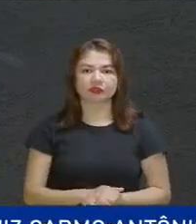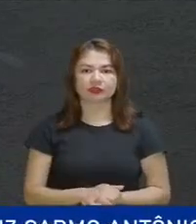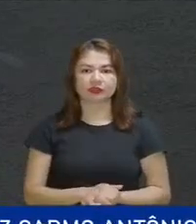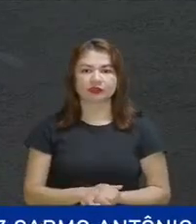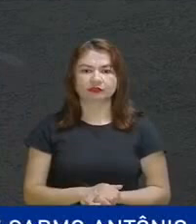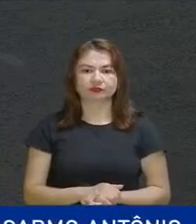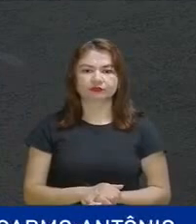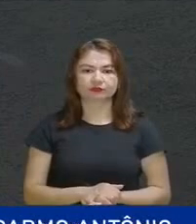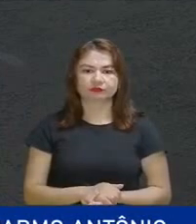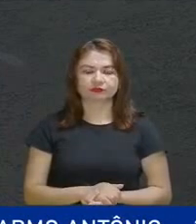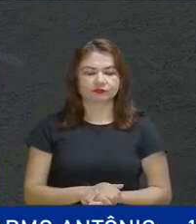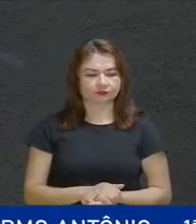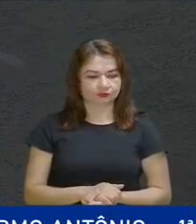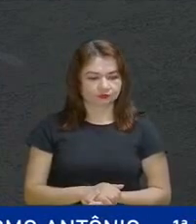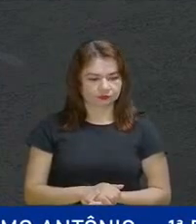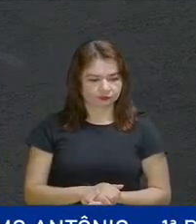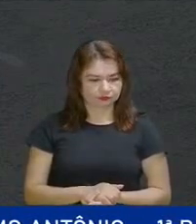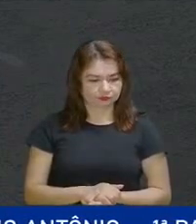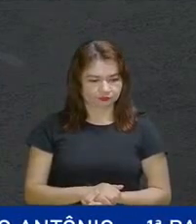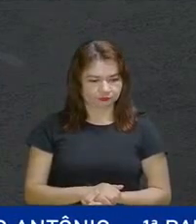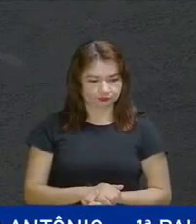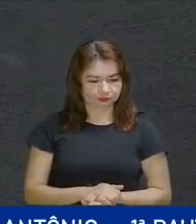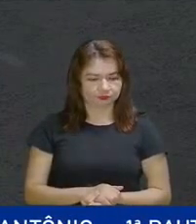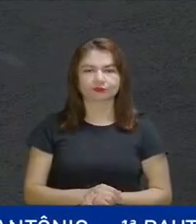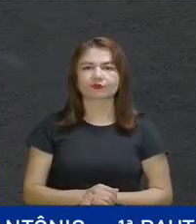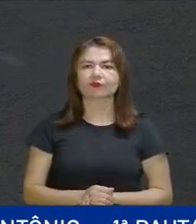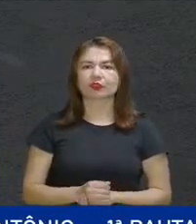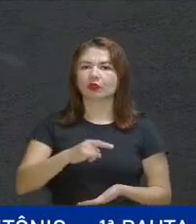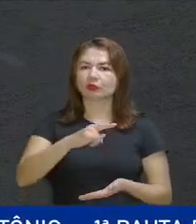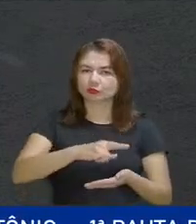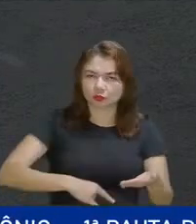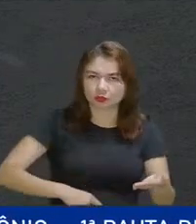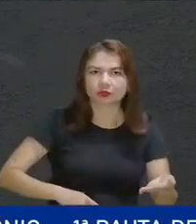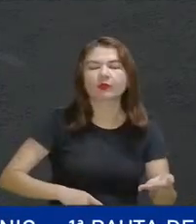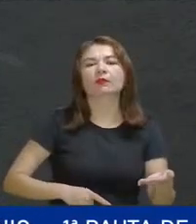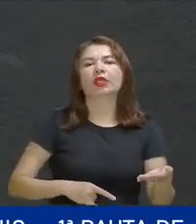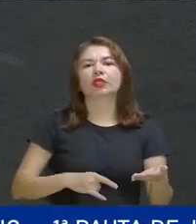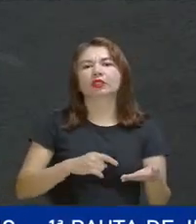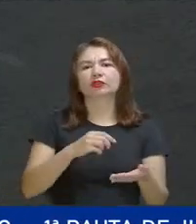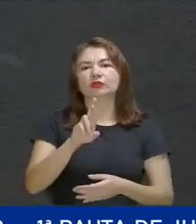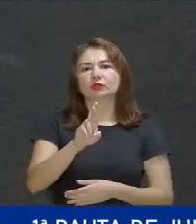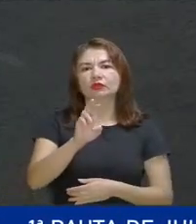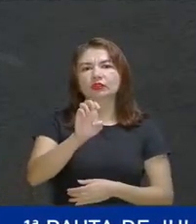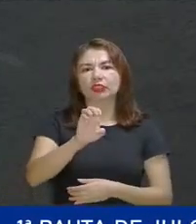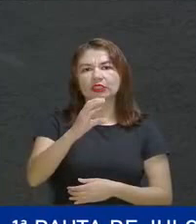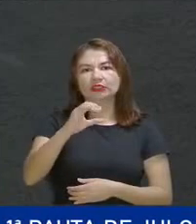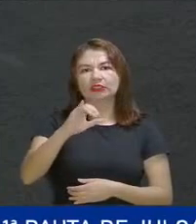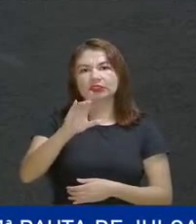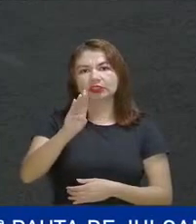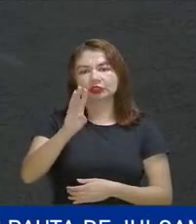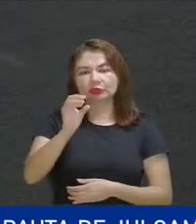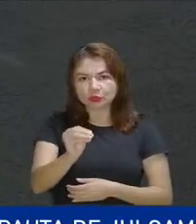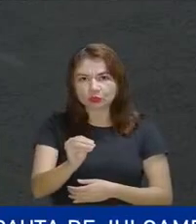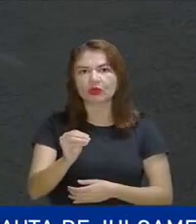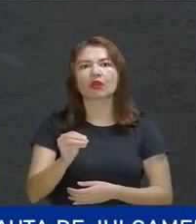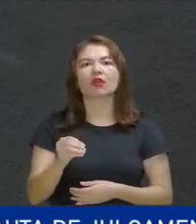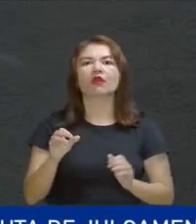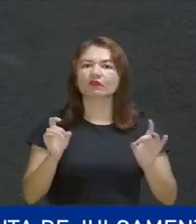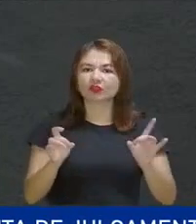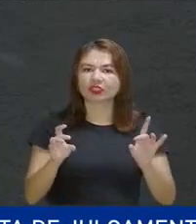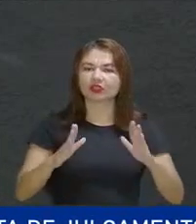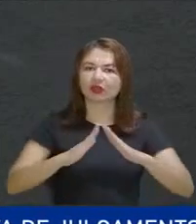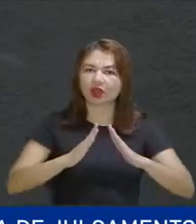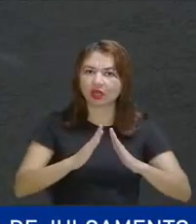tem que dizer a origem desse dinheiro. Então ela levou lá, tá aqui o recibo, eu vendi a minha casa, entendeu? Tá aqui o recibo da minha casa, entendeu? Aí eu vi que